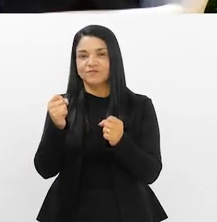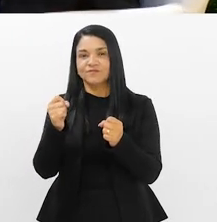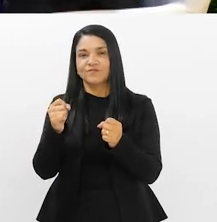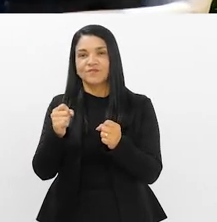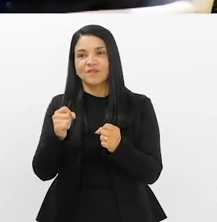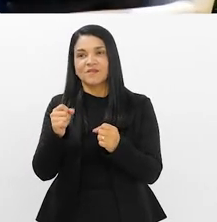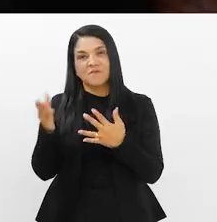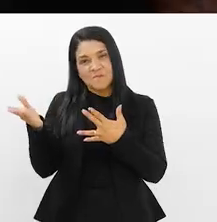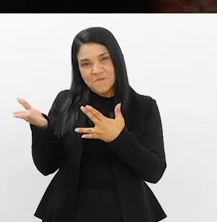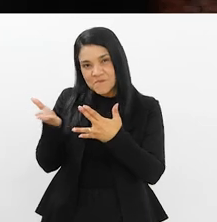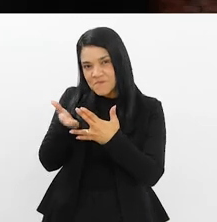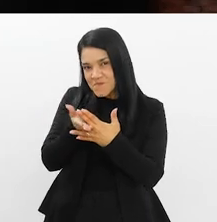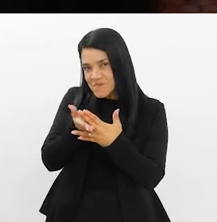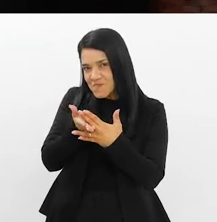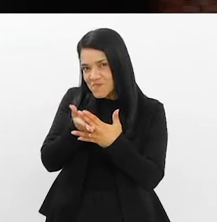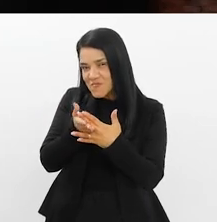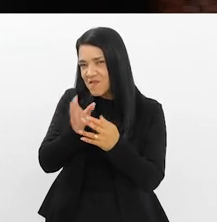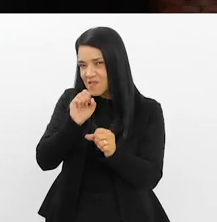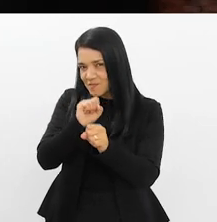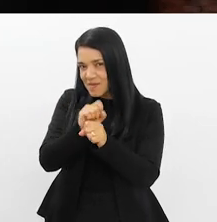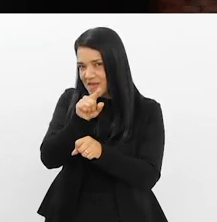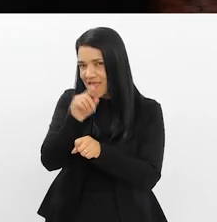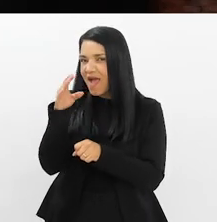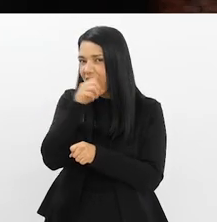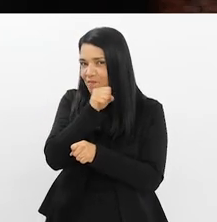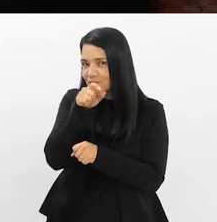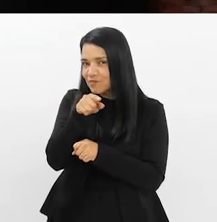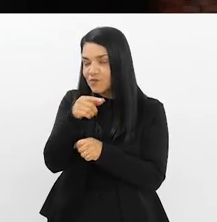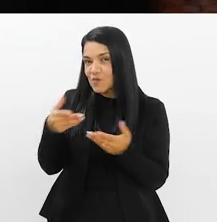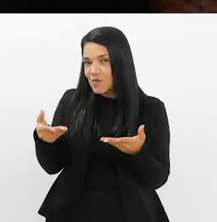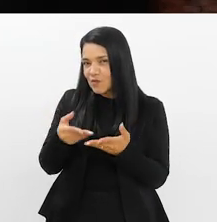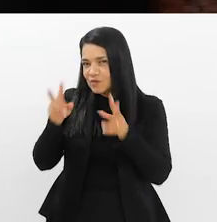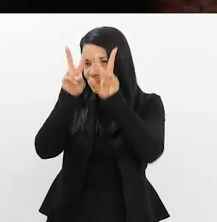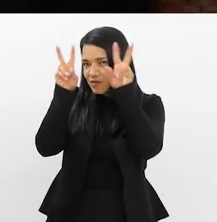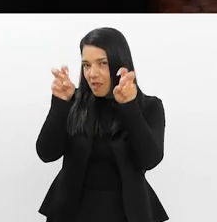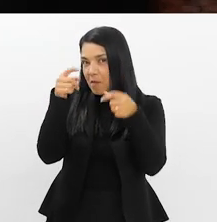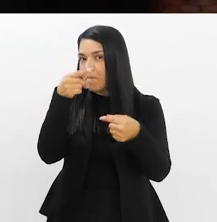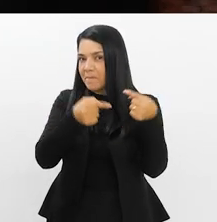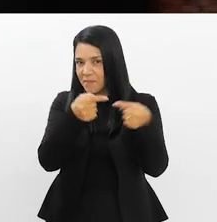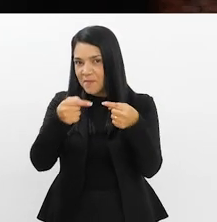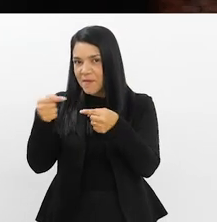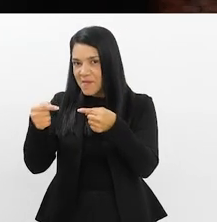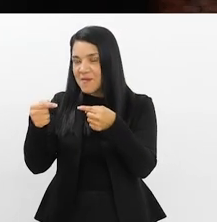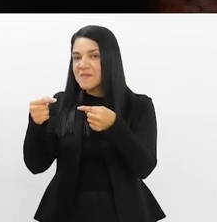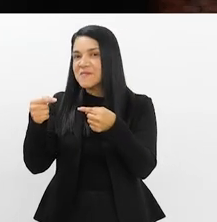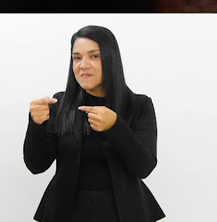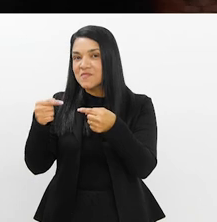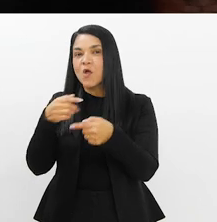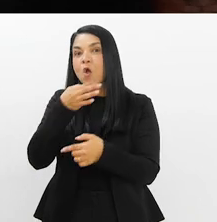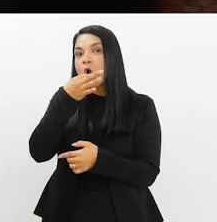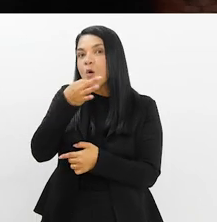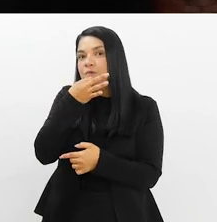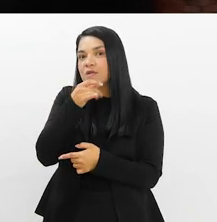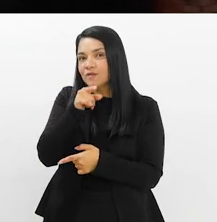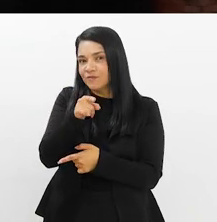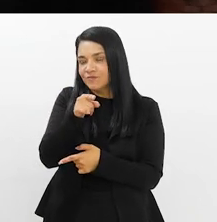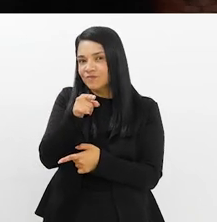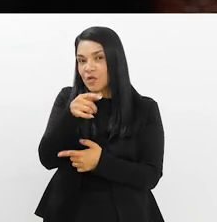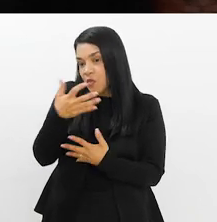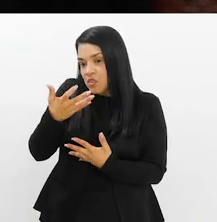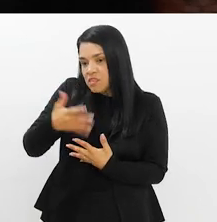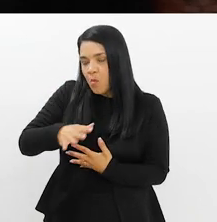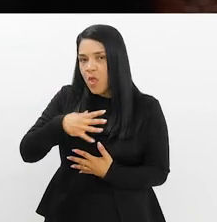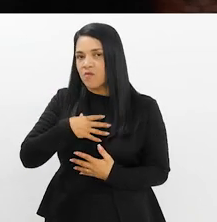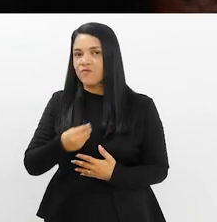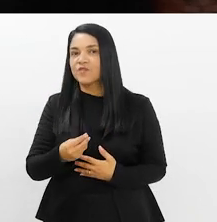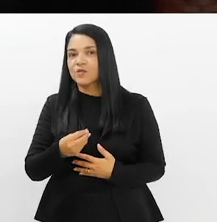Então, o Toda Mulher vai para aquela pequena pausa, por isso não sai daí, é rapidinho. Hoje o tema é polêmico. Por isso eu quero saber a sua